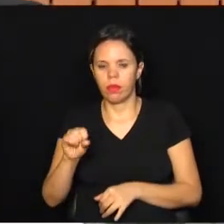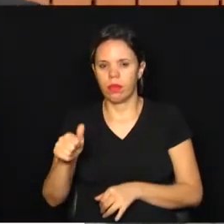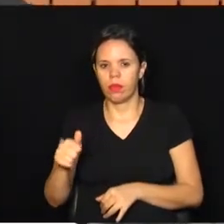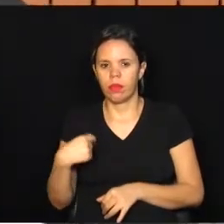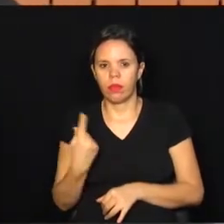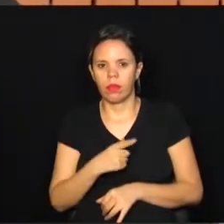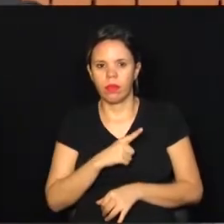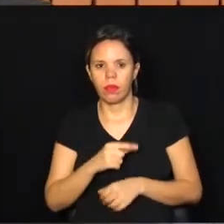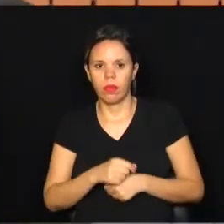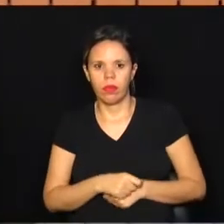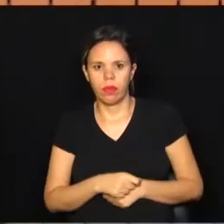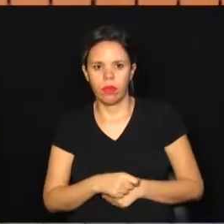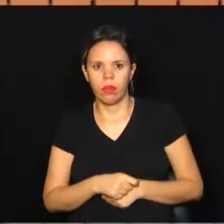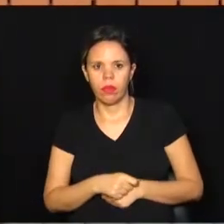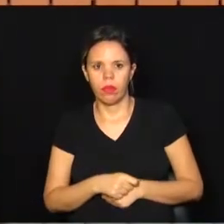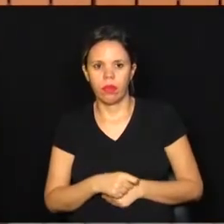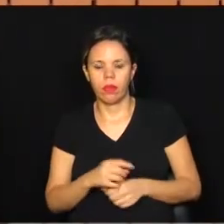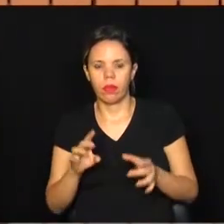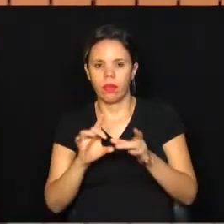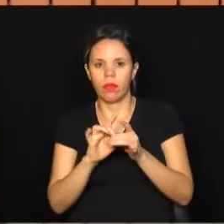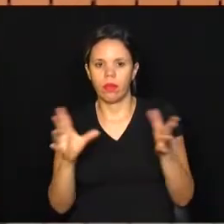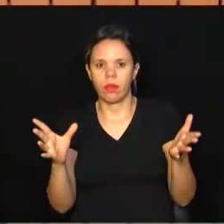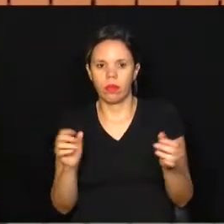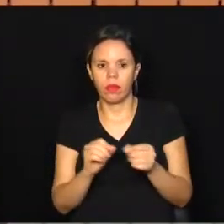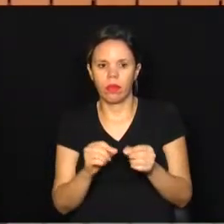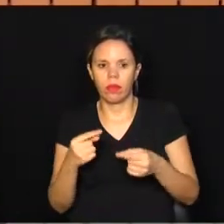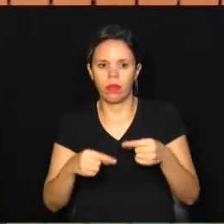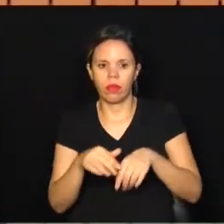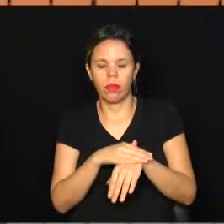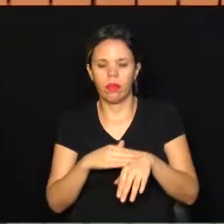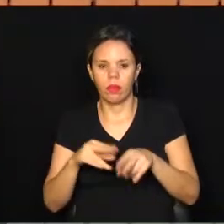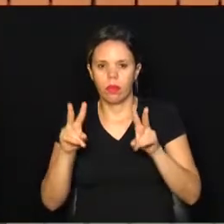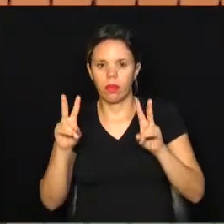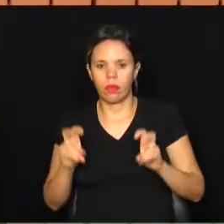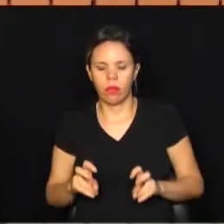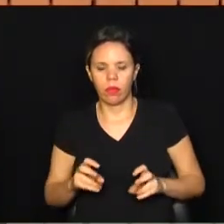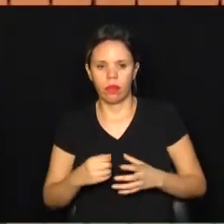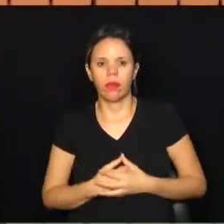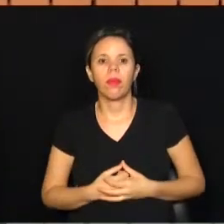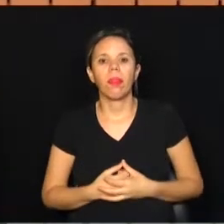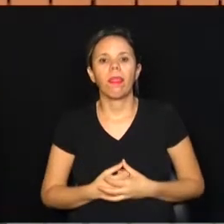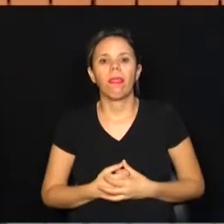nós estamos totalmente à disposição para fazer esse debate sobre